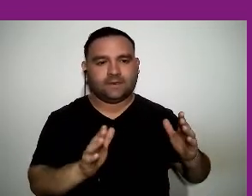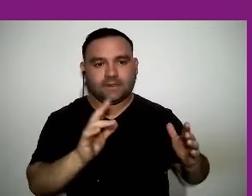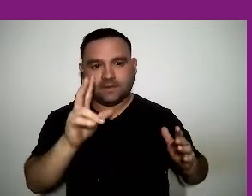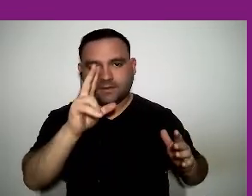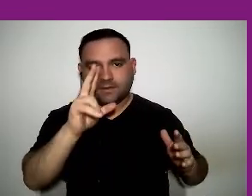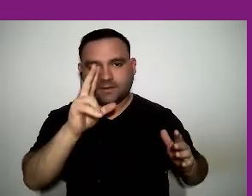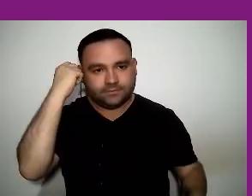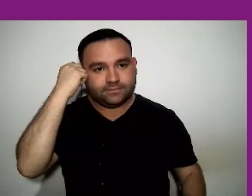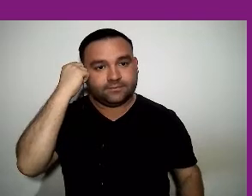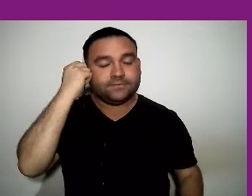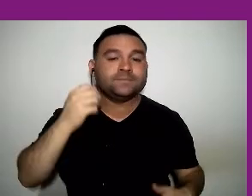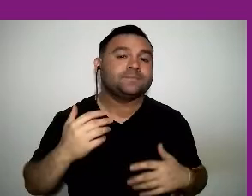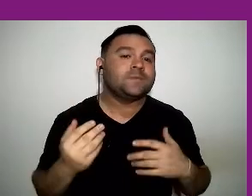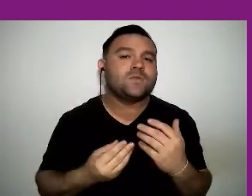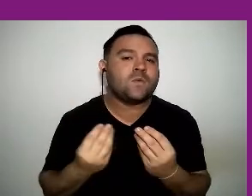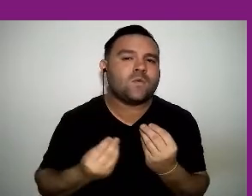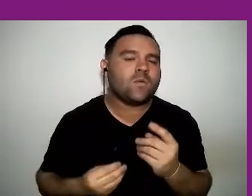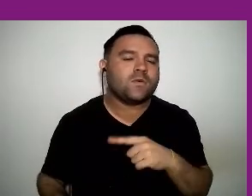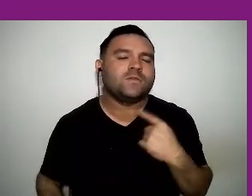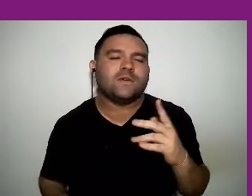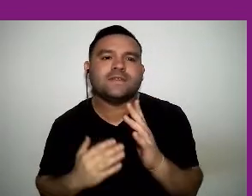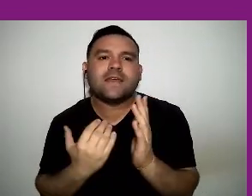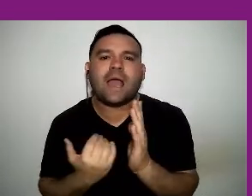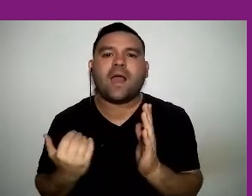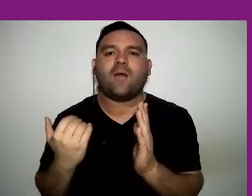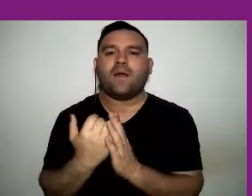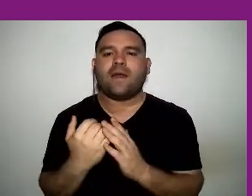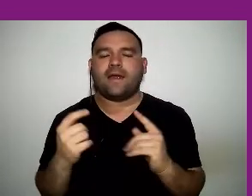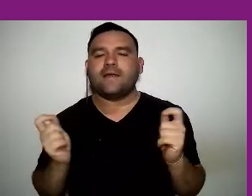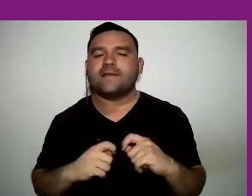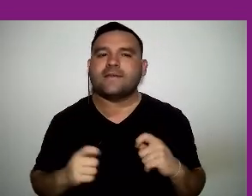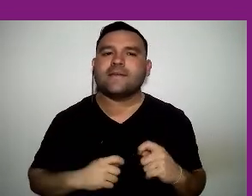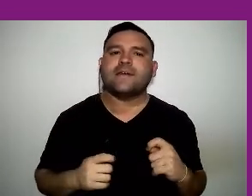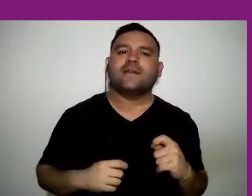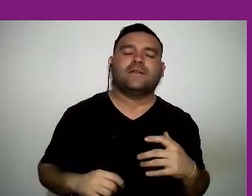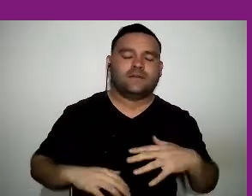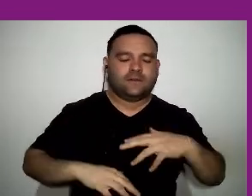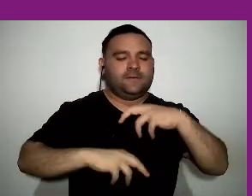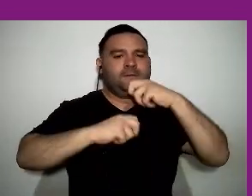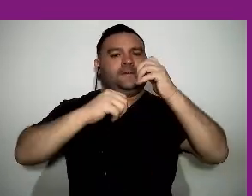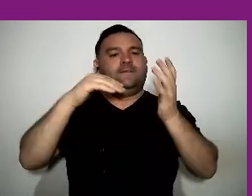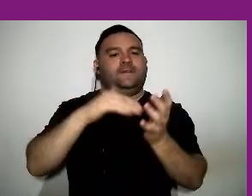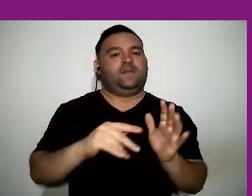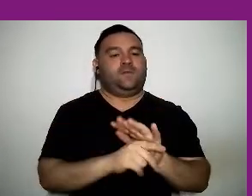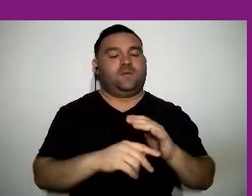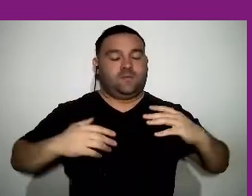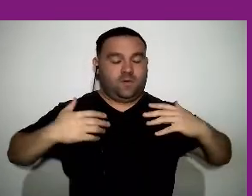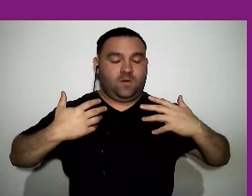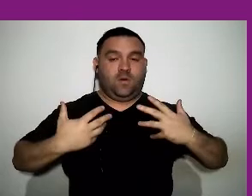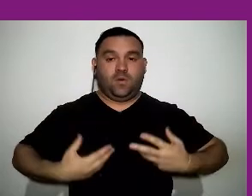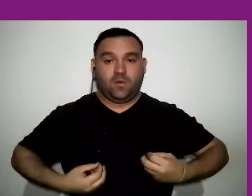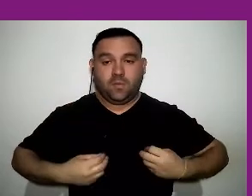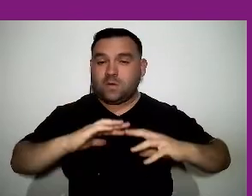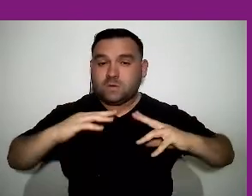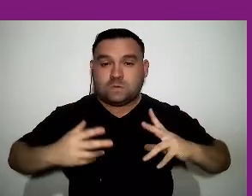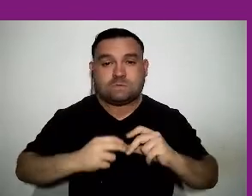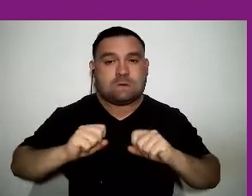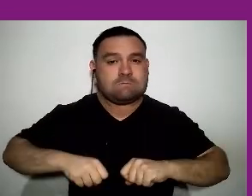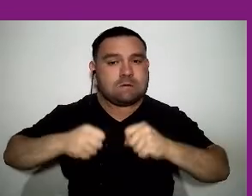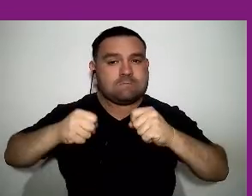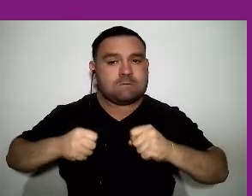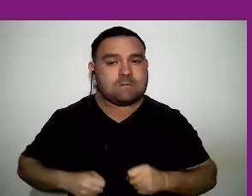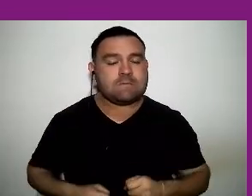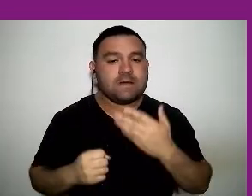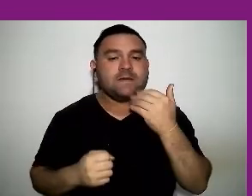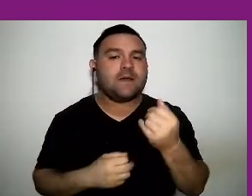aguda. Então, como que a gente pode aumentar, né, o volume expiratório final de um pulmão que está todo